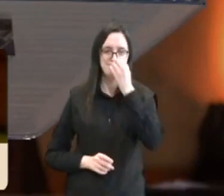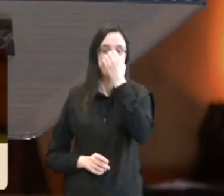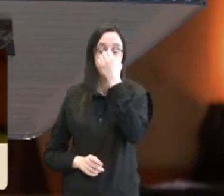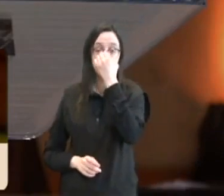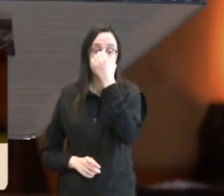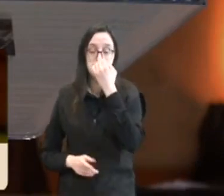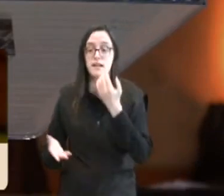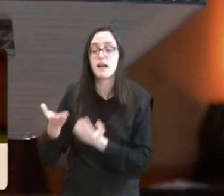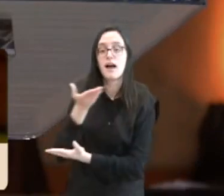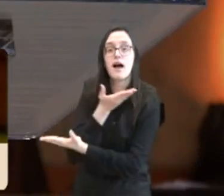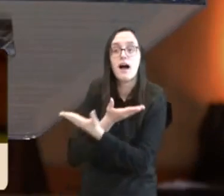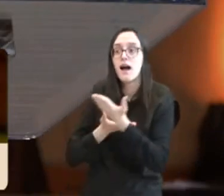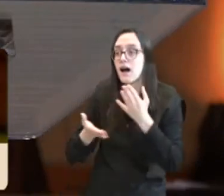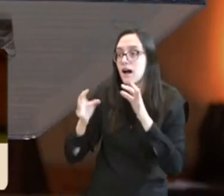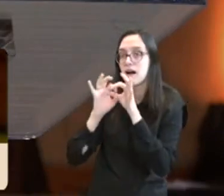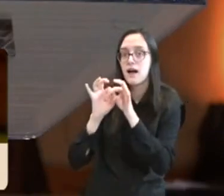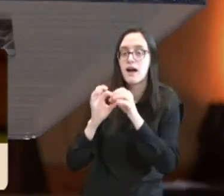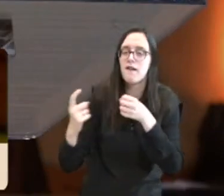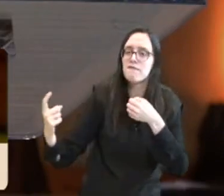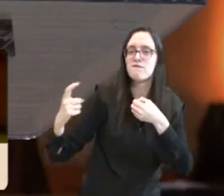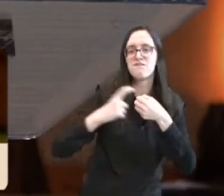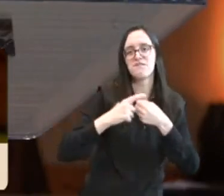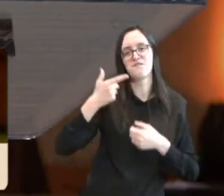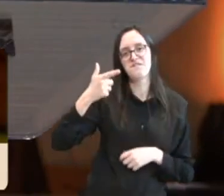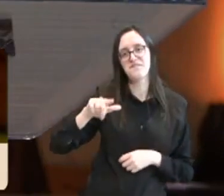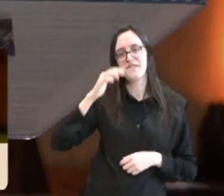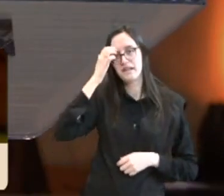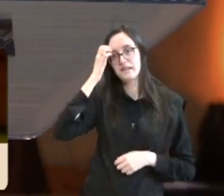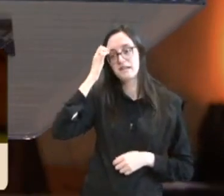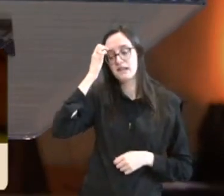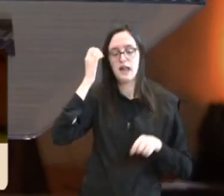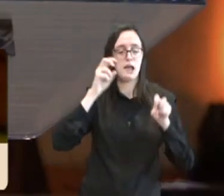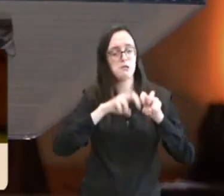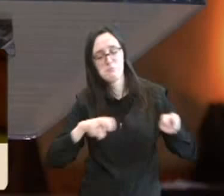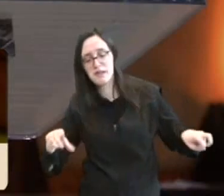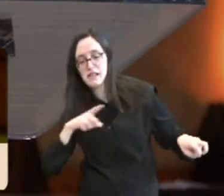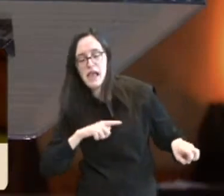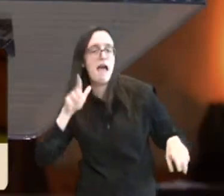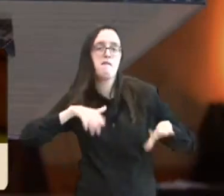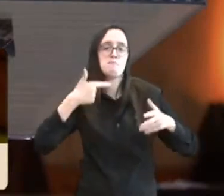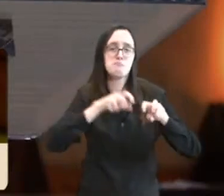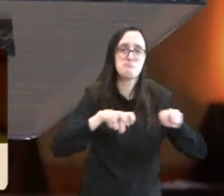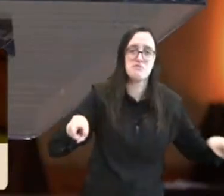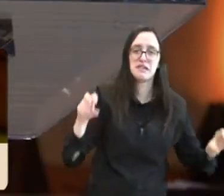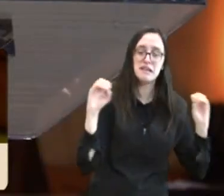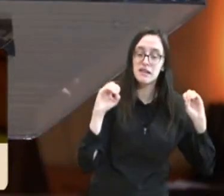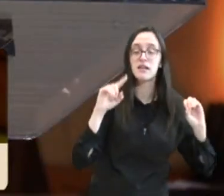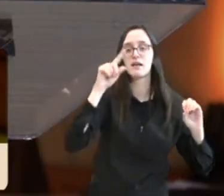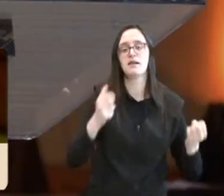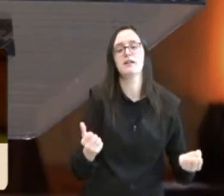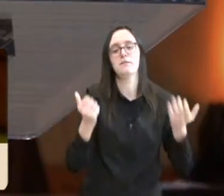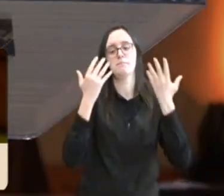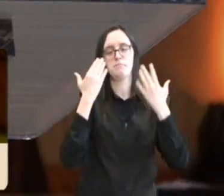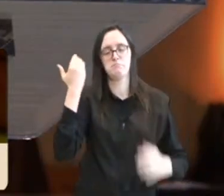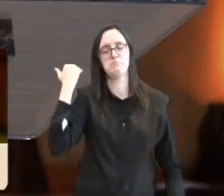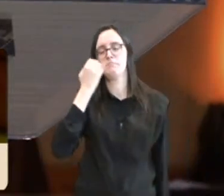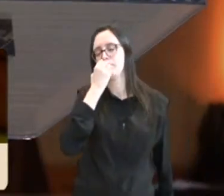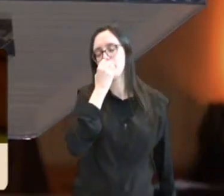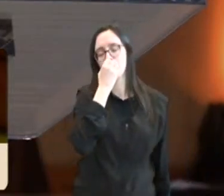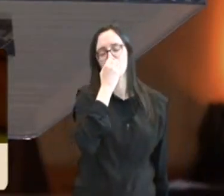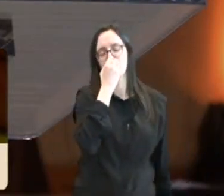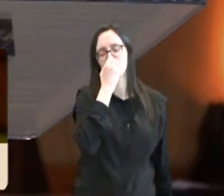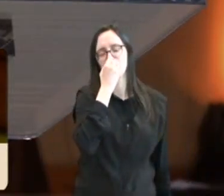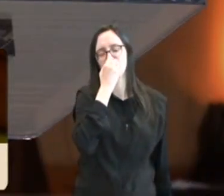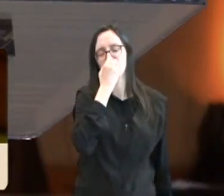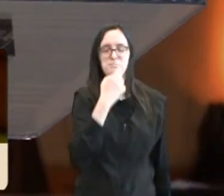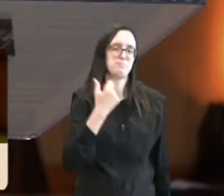Comunhão voltou a reinar. Com banco ou sem banco, foi uma bênção. Aquele